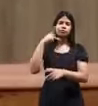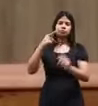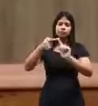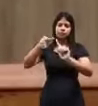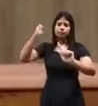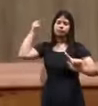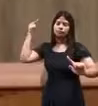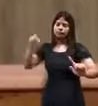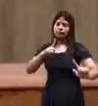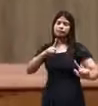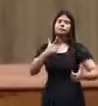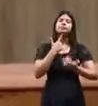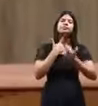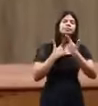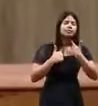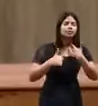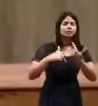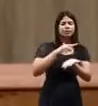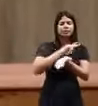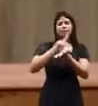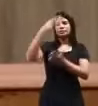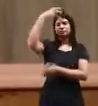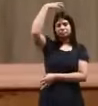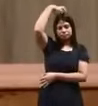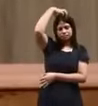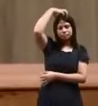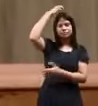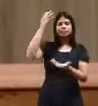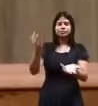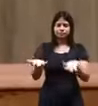os olhos de reis queriam.